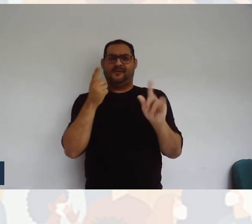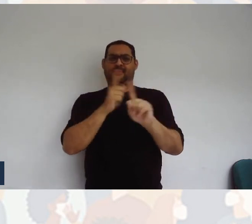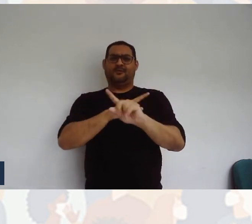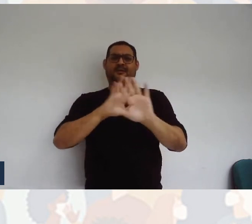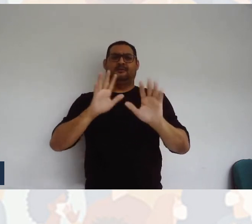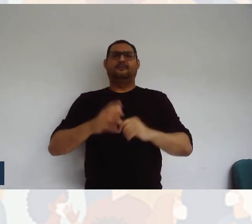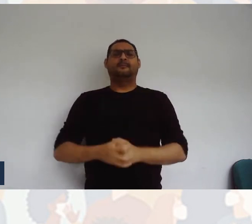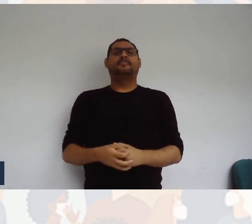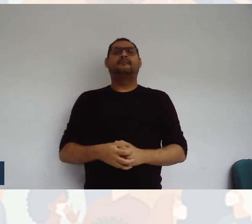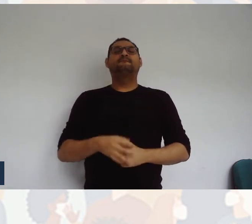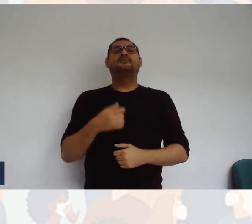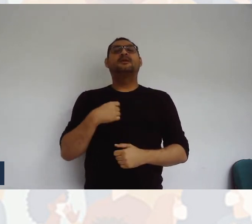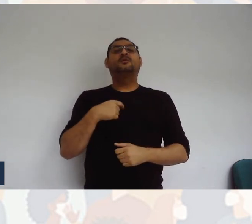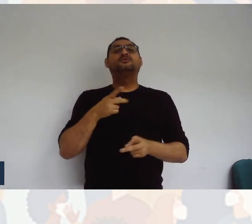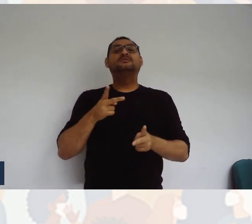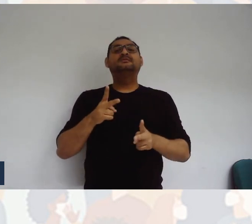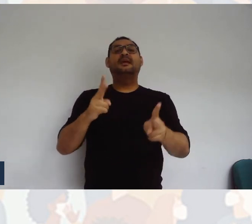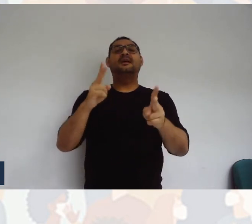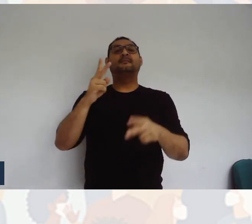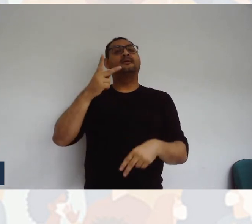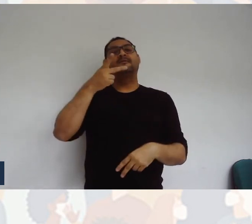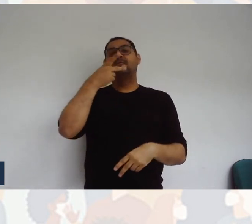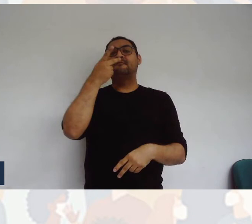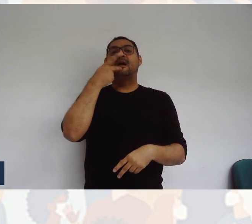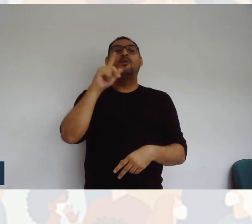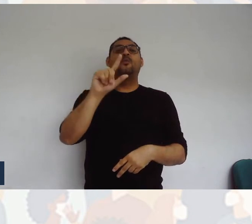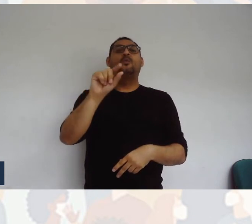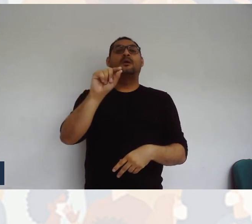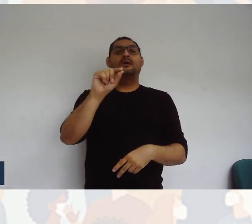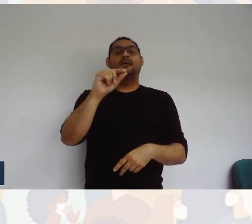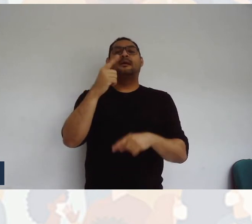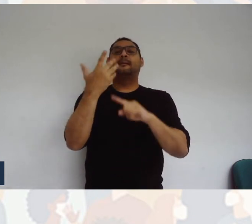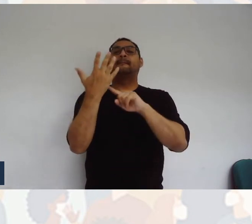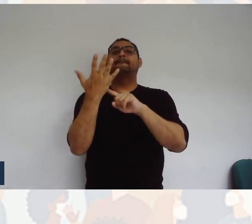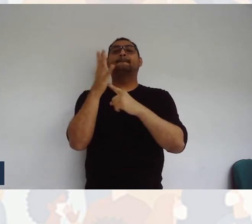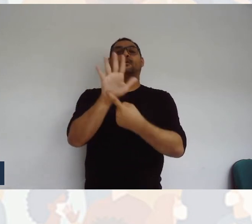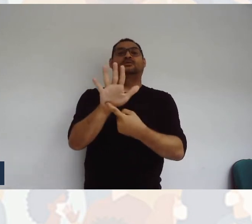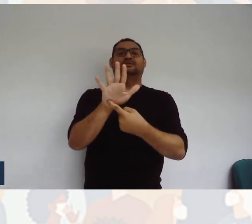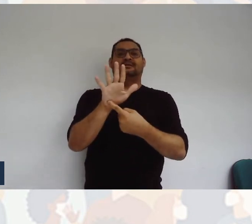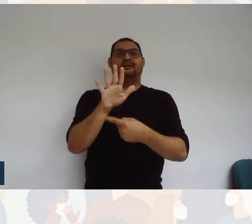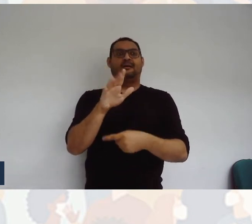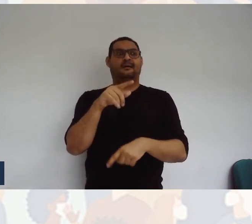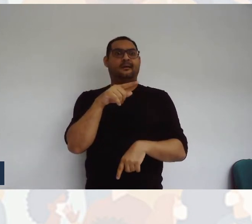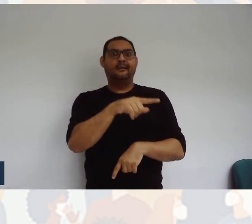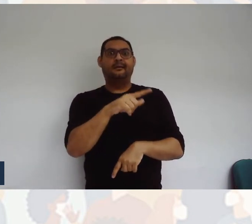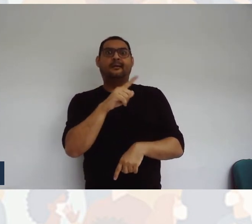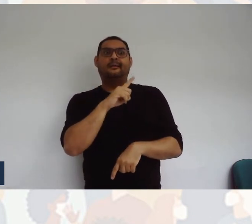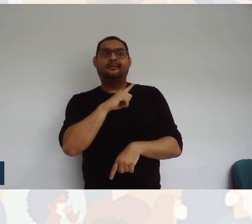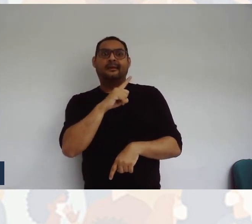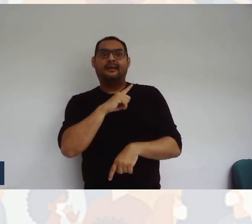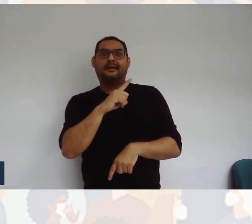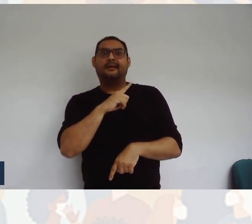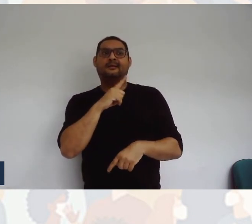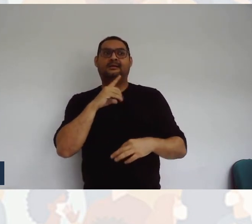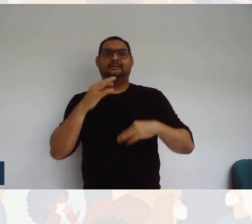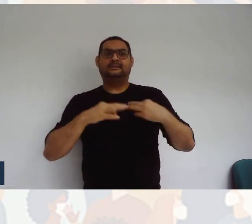o tempo inteiro nessa fala eu quis mostrar como há cada vez